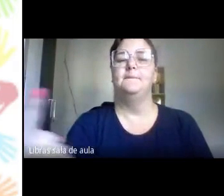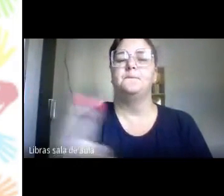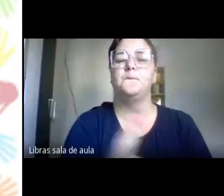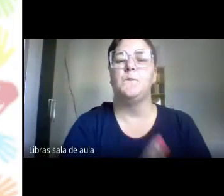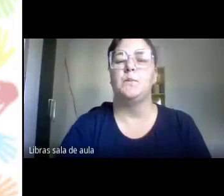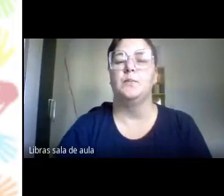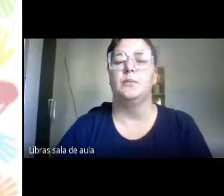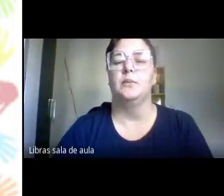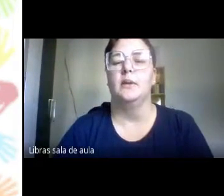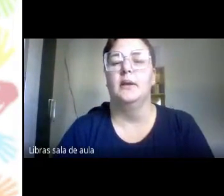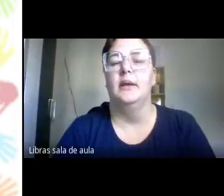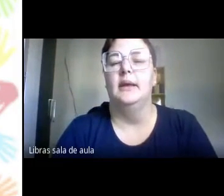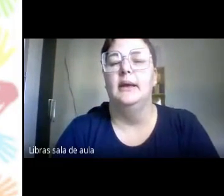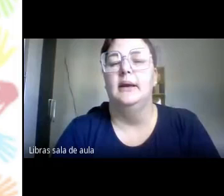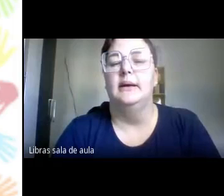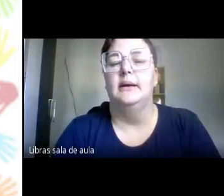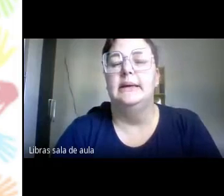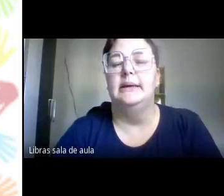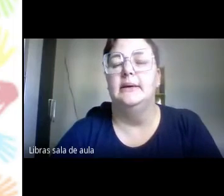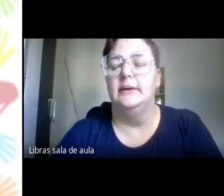Tá?